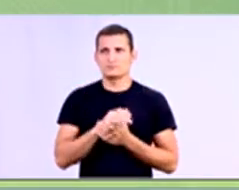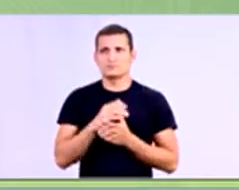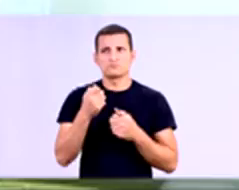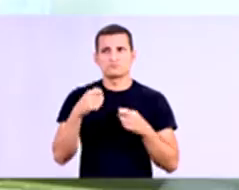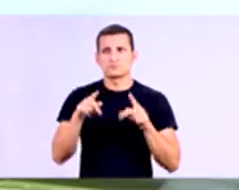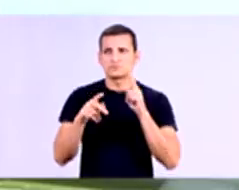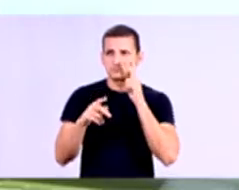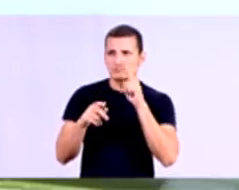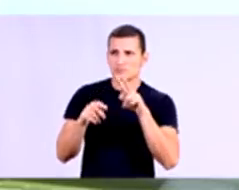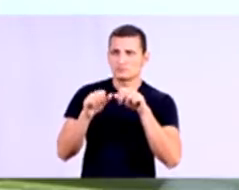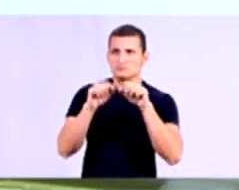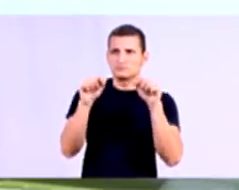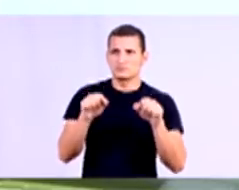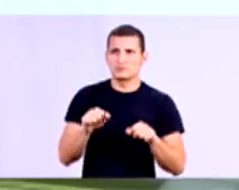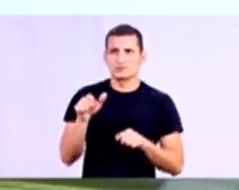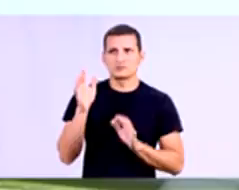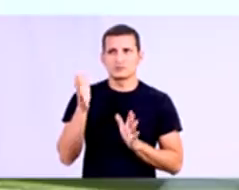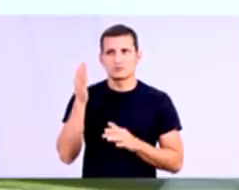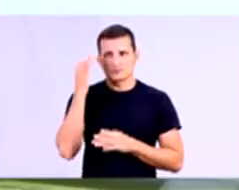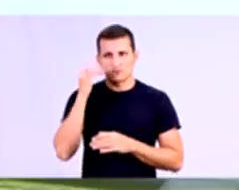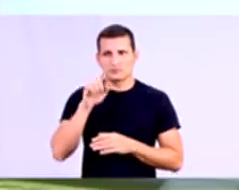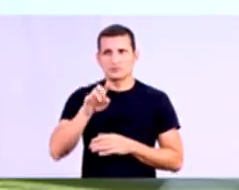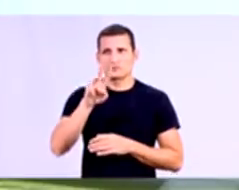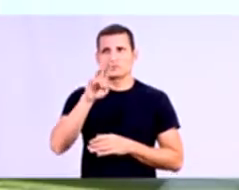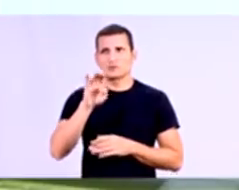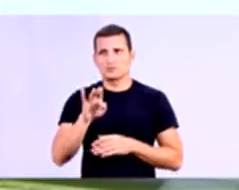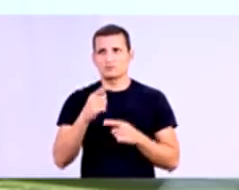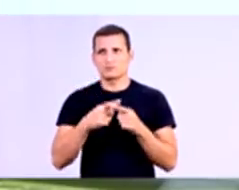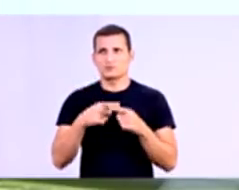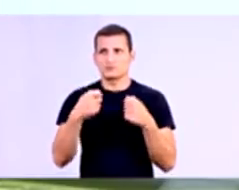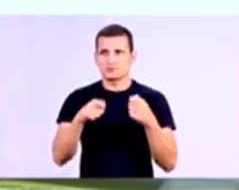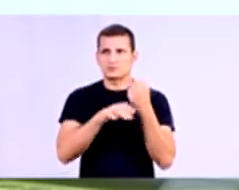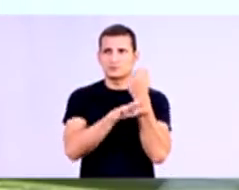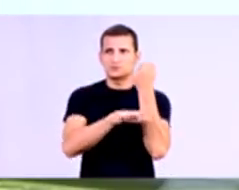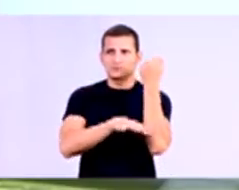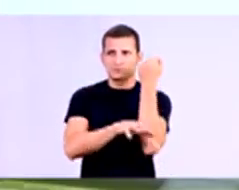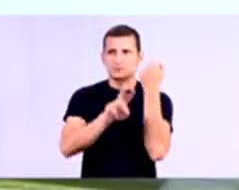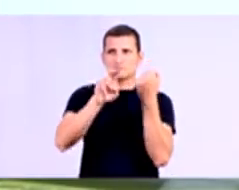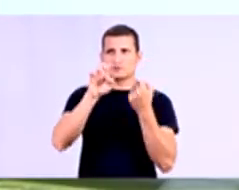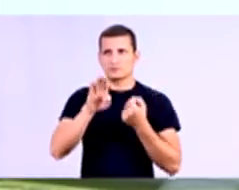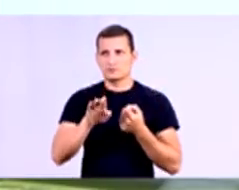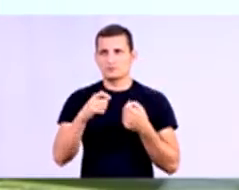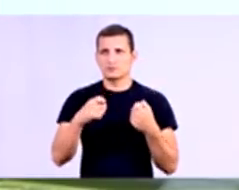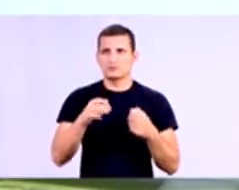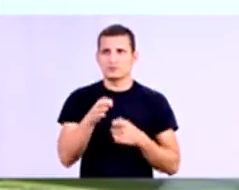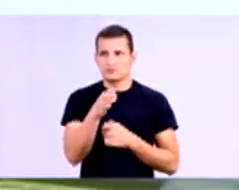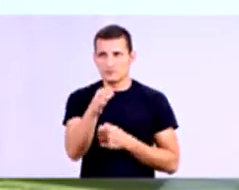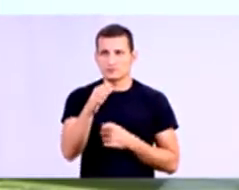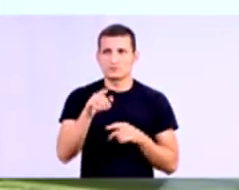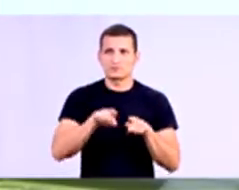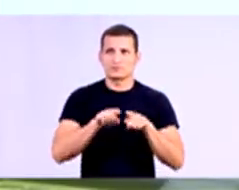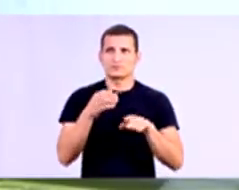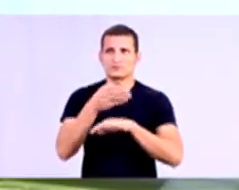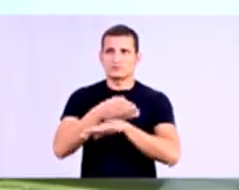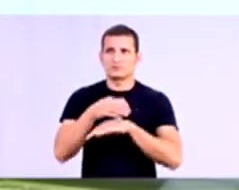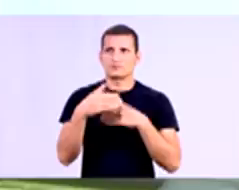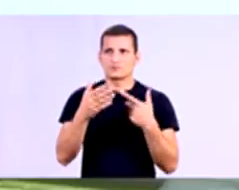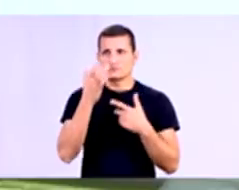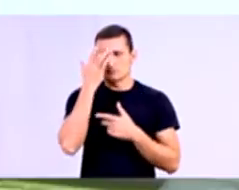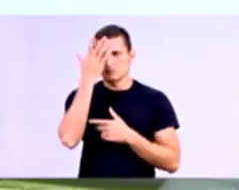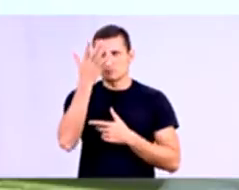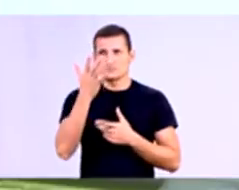ver o software, ele já vai saber que é um software web, porque precisa de um servidor web e precisa de um navegador para acessar. Então já